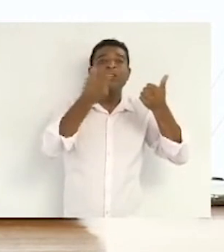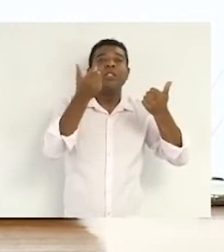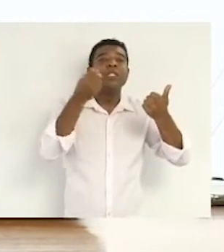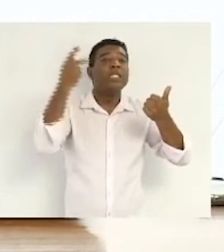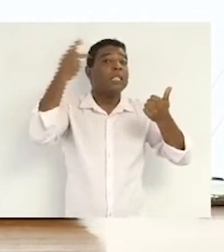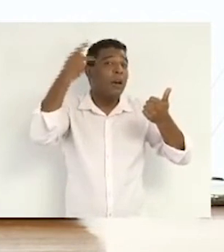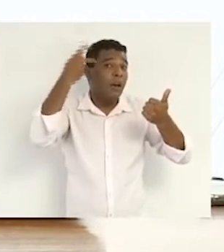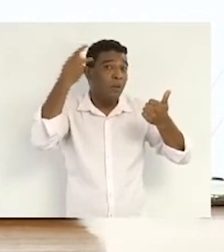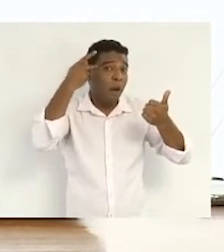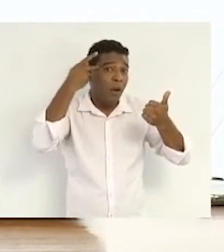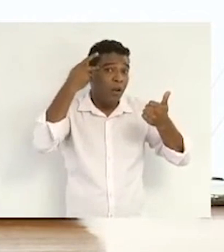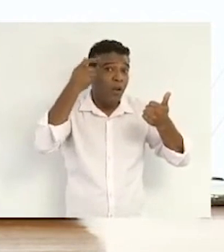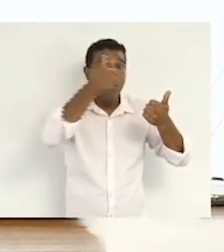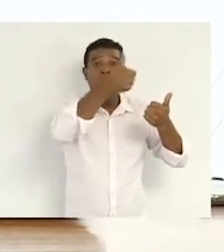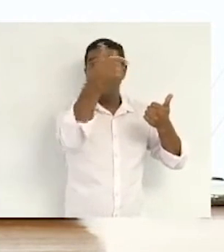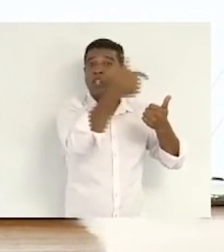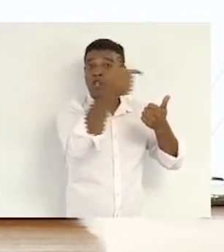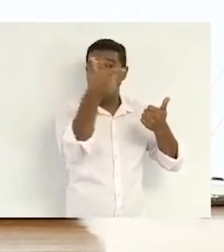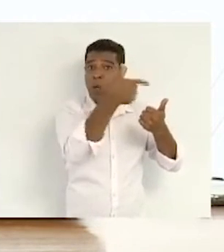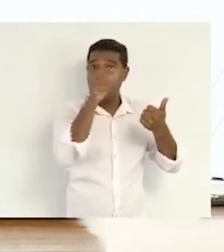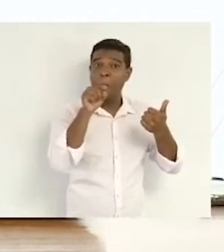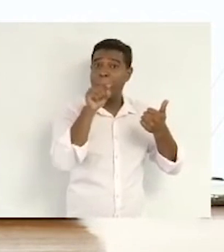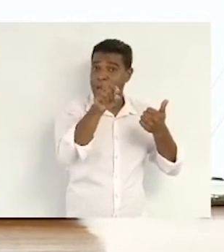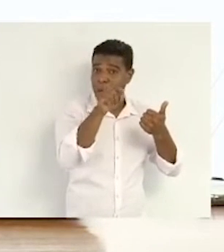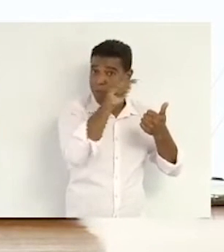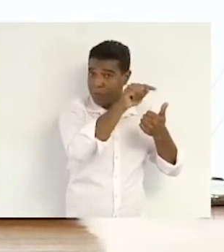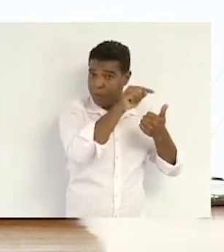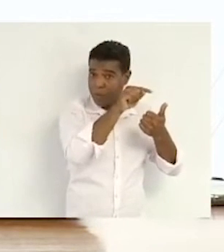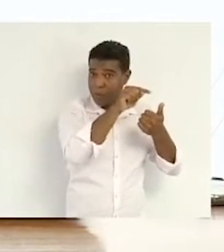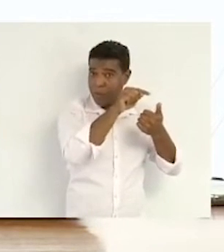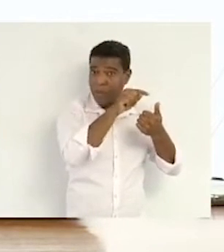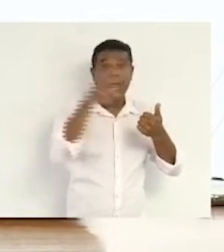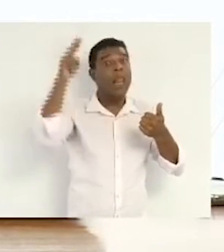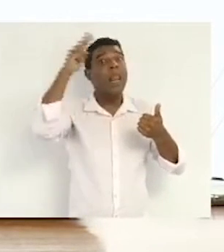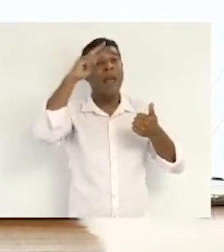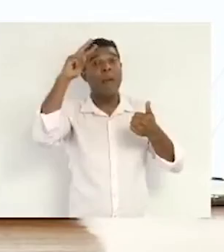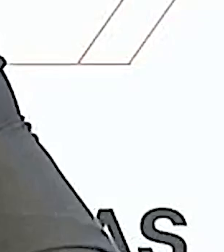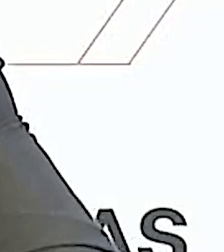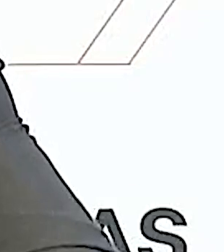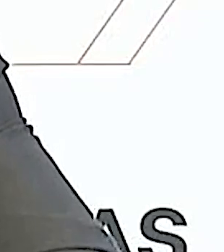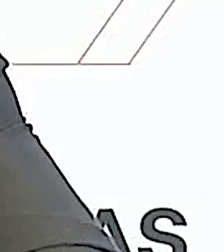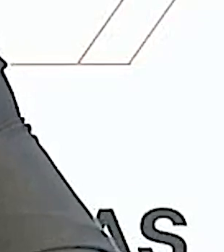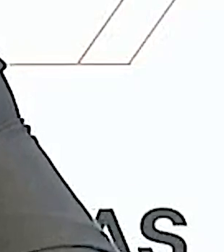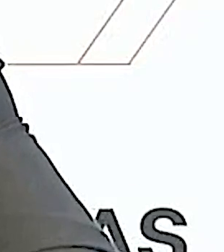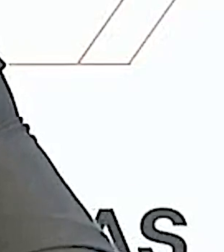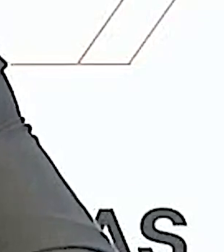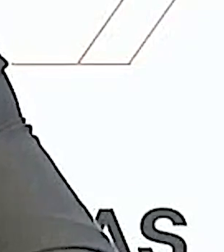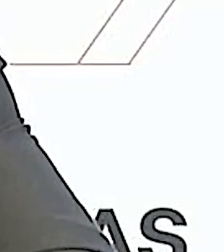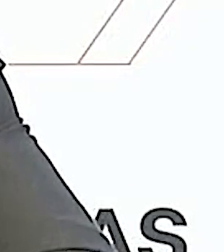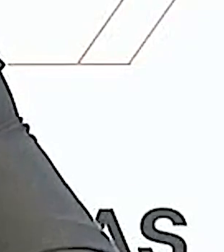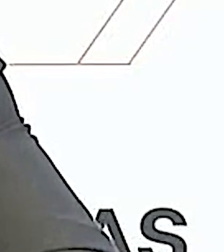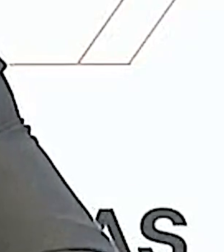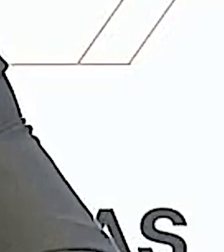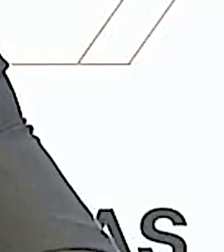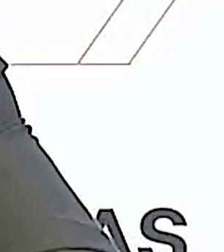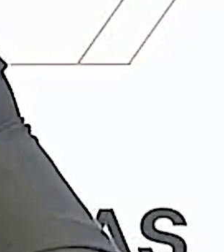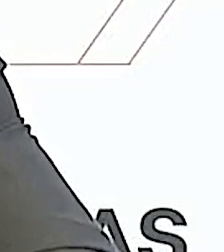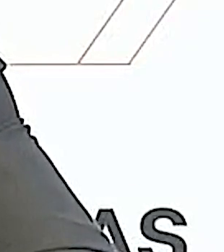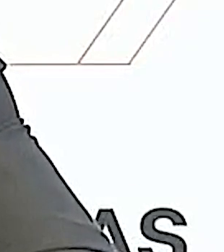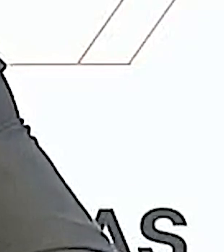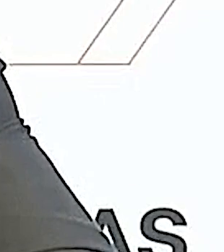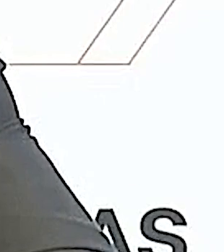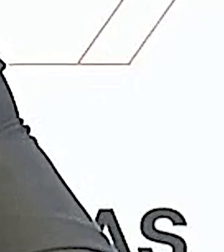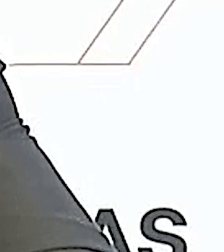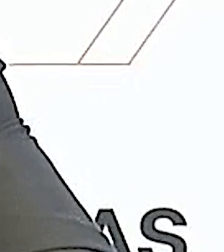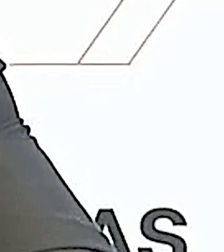O governo do estado de Minas Gerais prevê um progresso na adesão do programa Minas Consciente. Segundo o secretário adjunto de